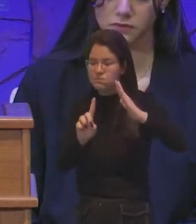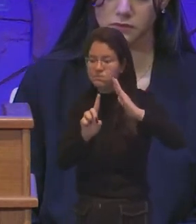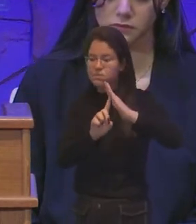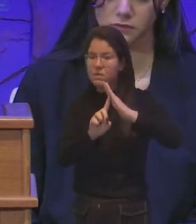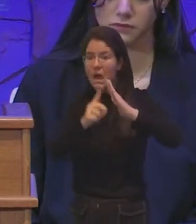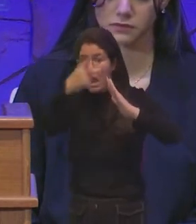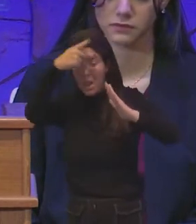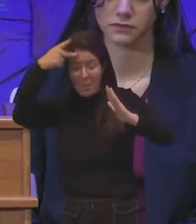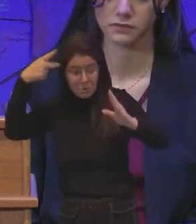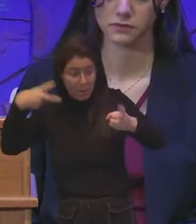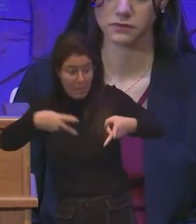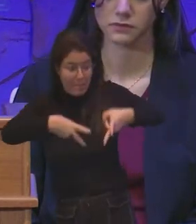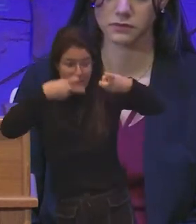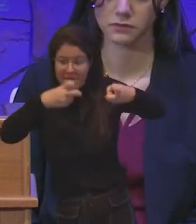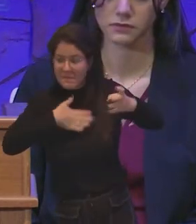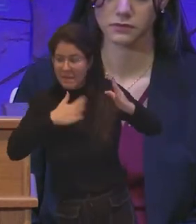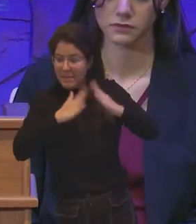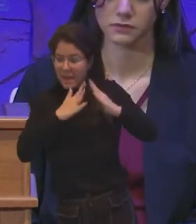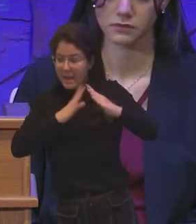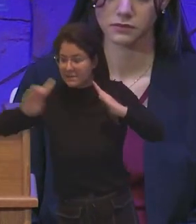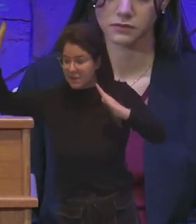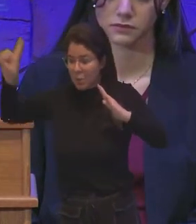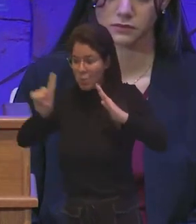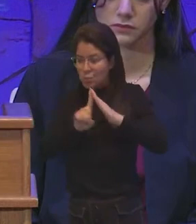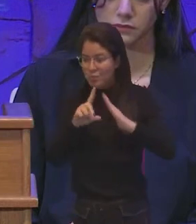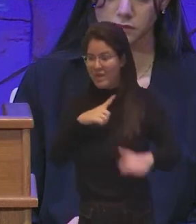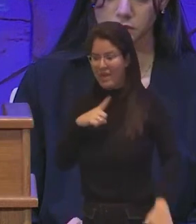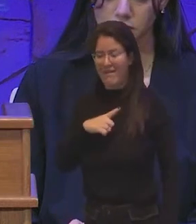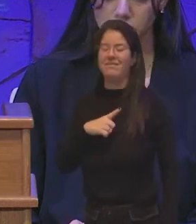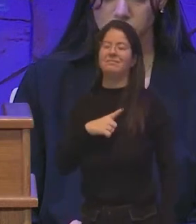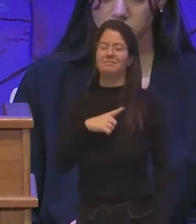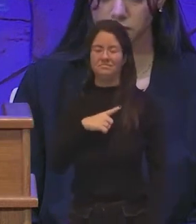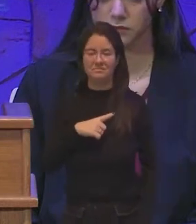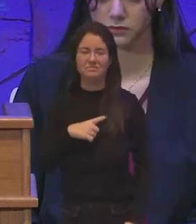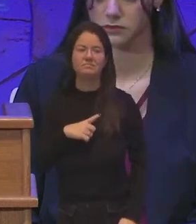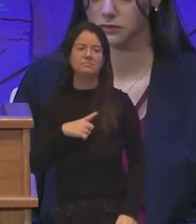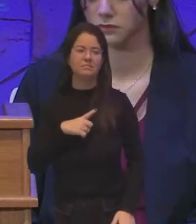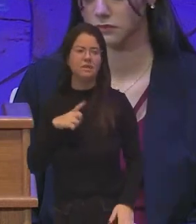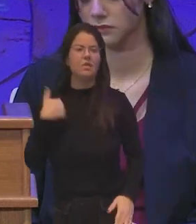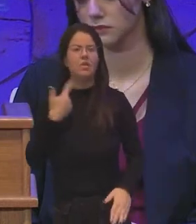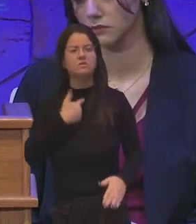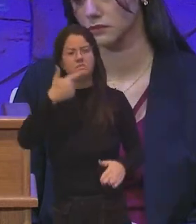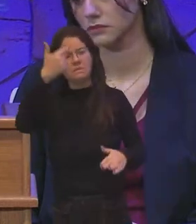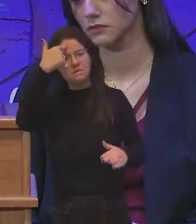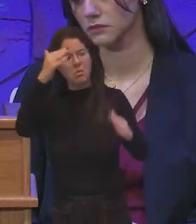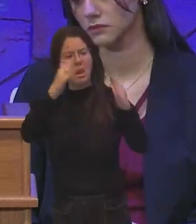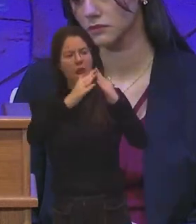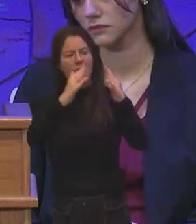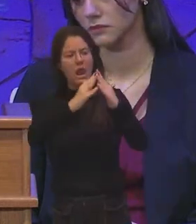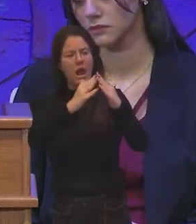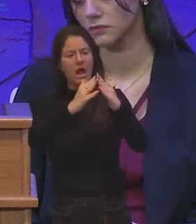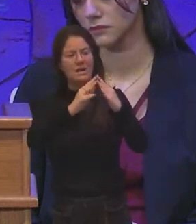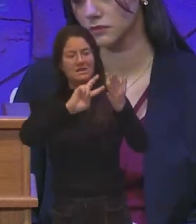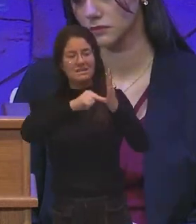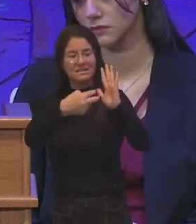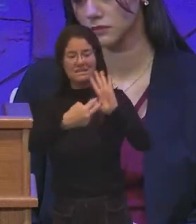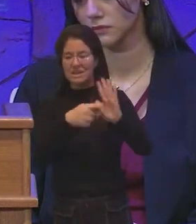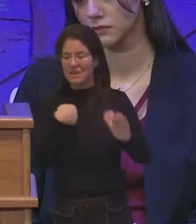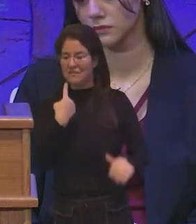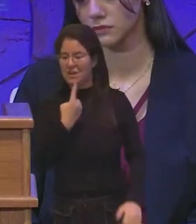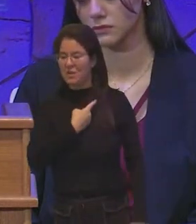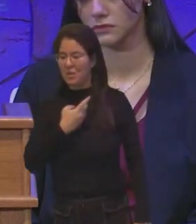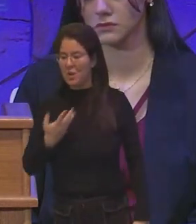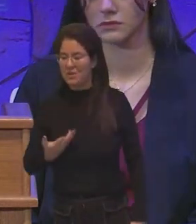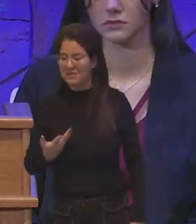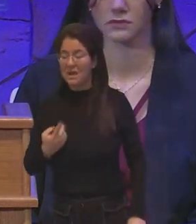às pessoas que entrarem nesse ambiente. Mas quando nós pensamos no lar, estamos pensando em nós, porque nós somos o templo do